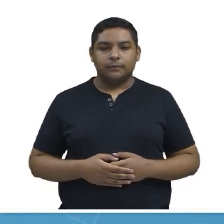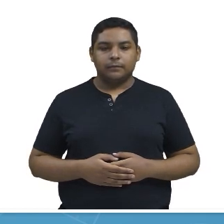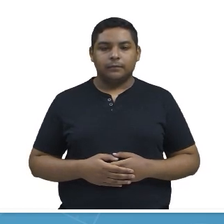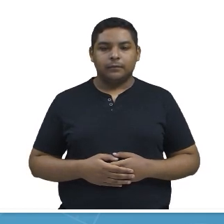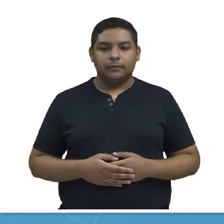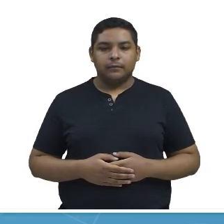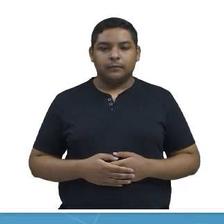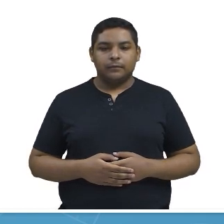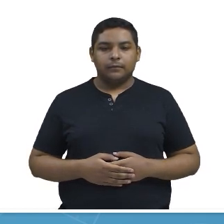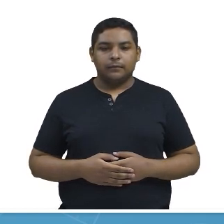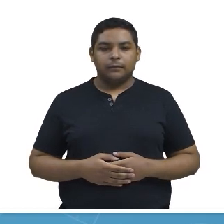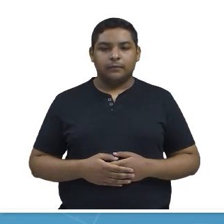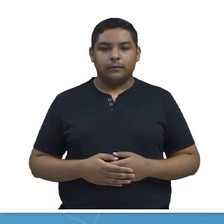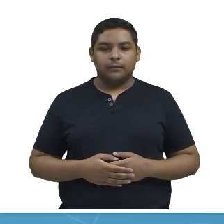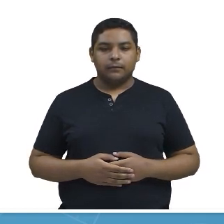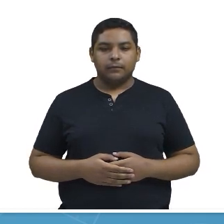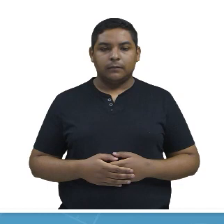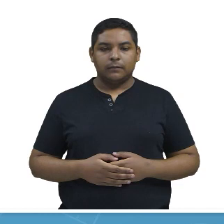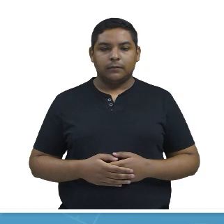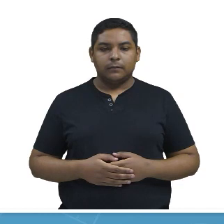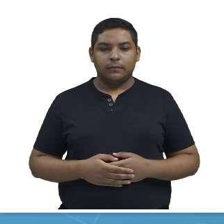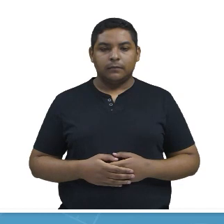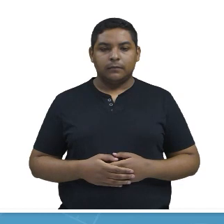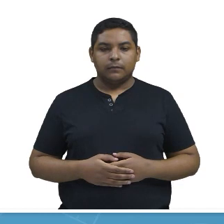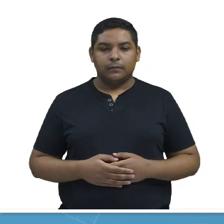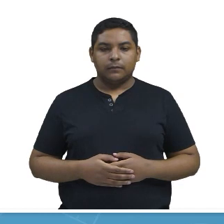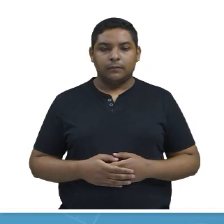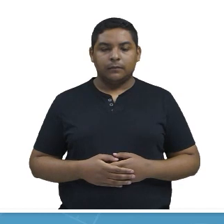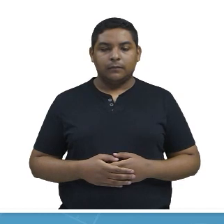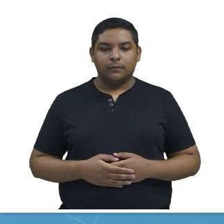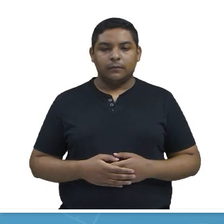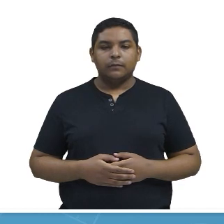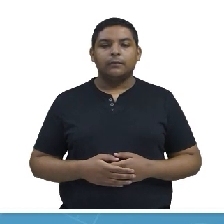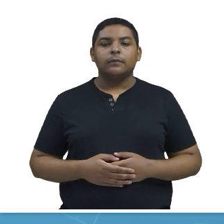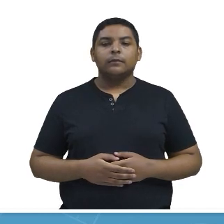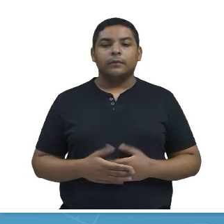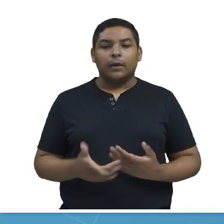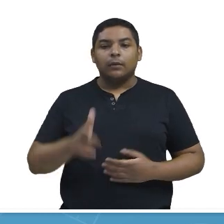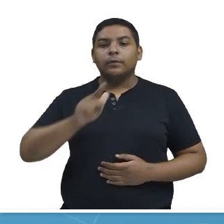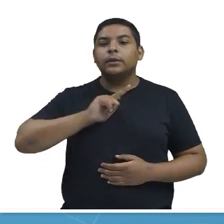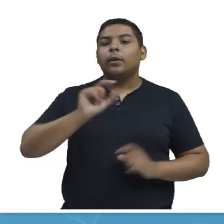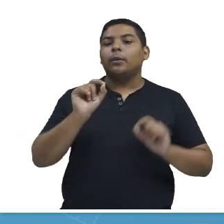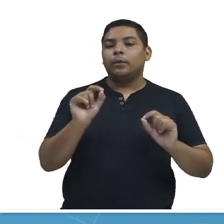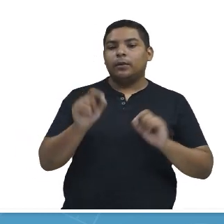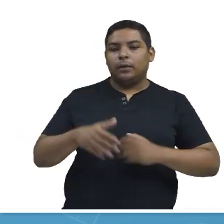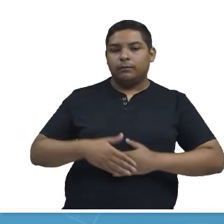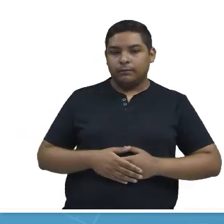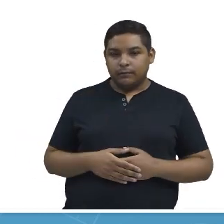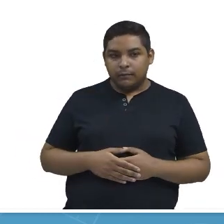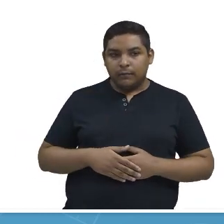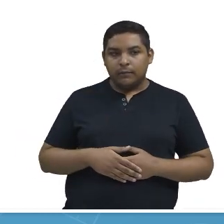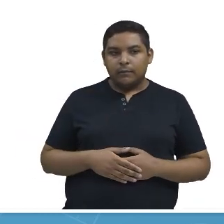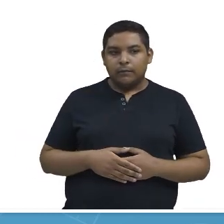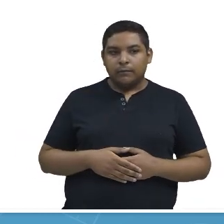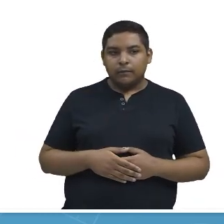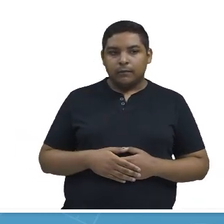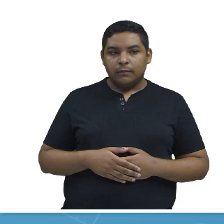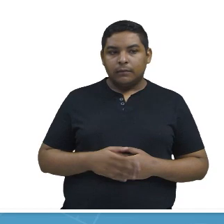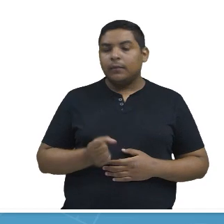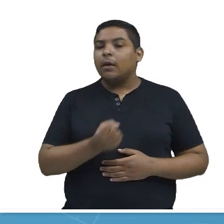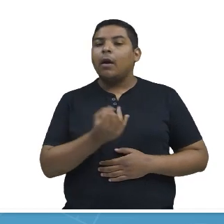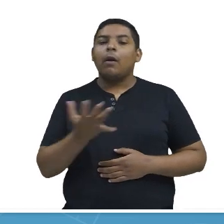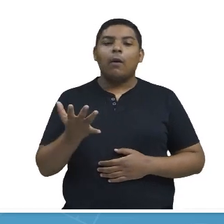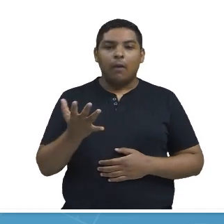most populous country of the United Kingdom. Então, ele tem mais de quantas pessoas aqui?